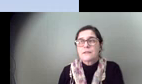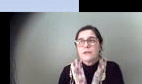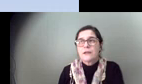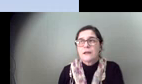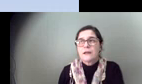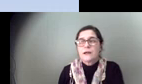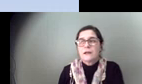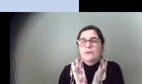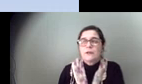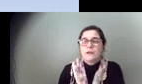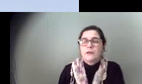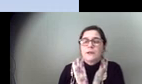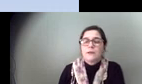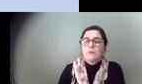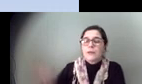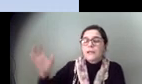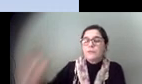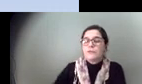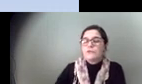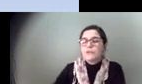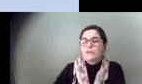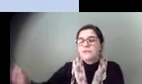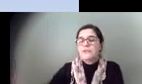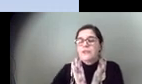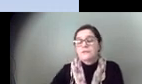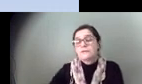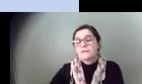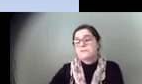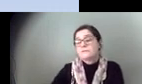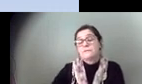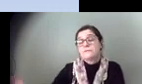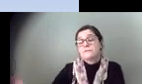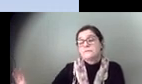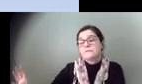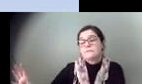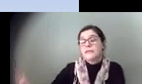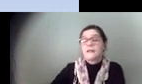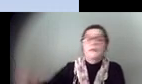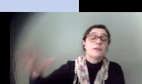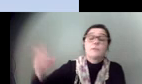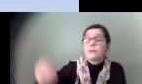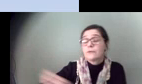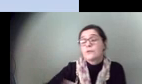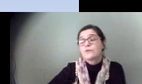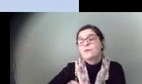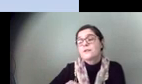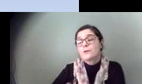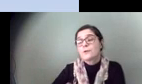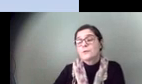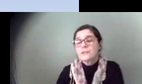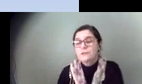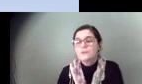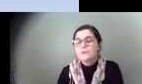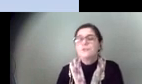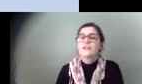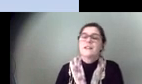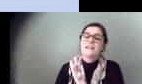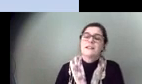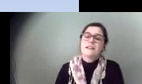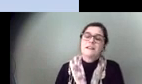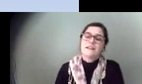pensar assim: olha, aquele professor é perfeito, né? Não, nós somos seres